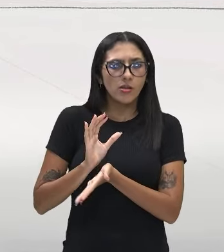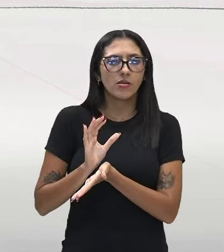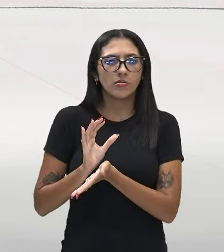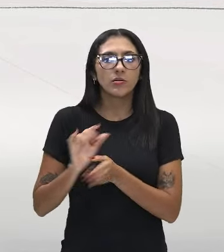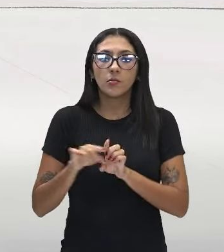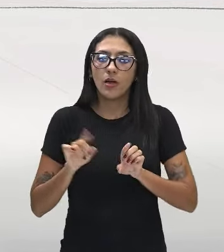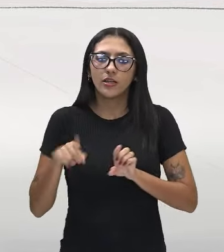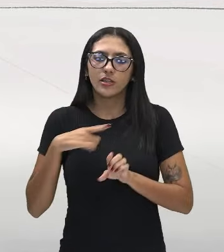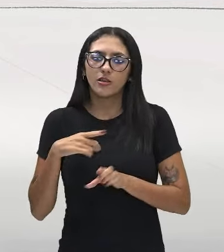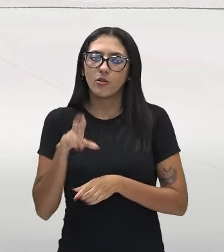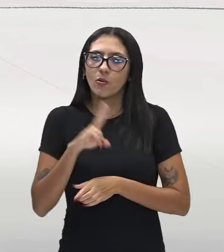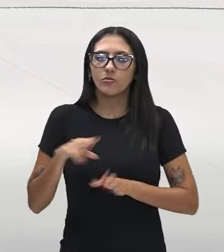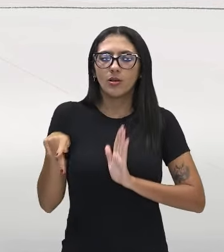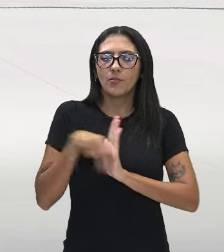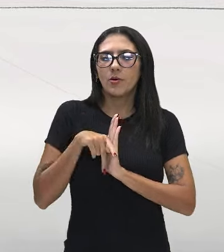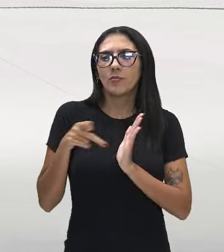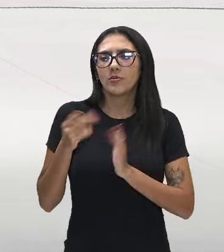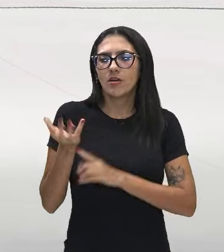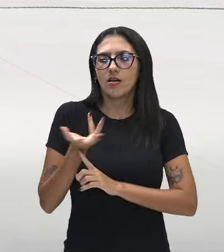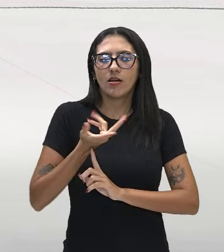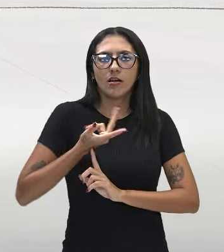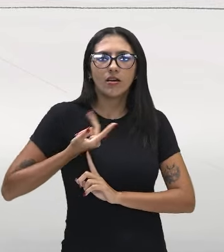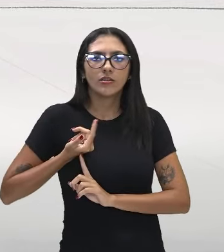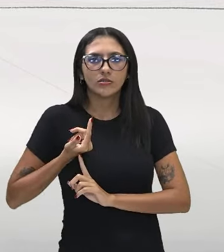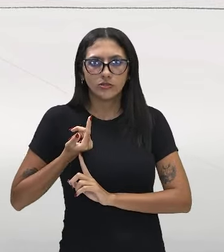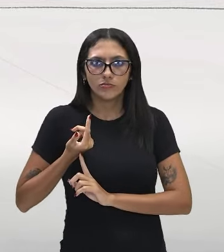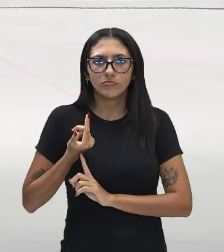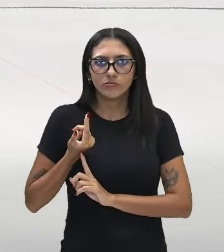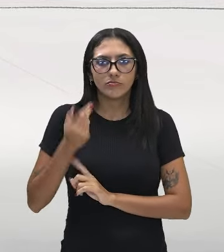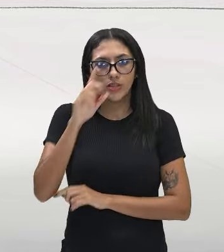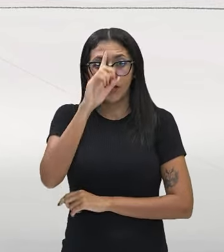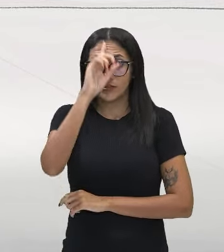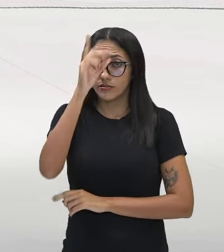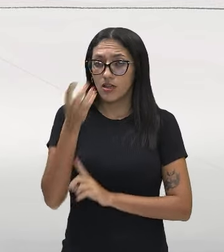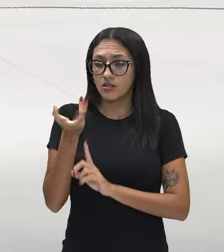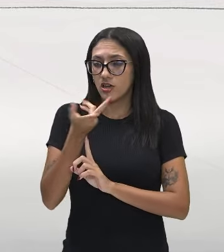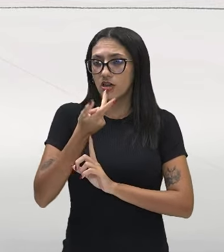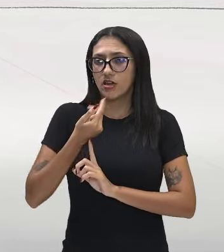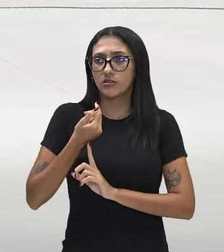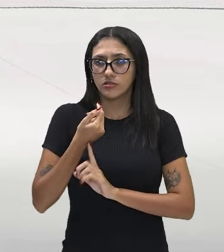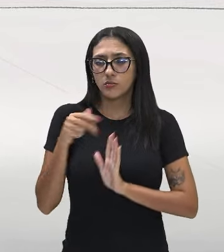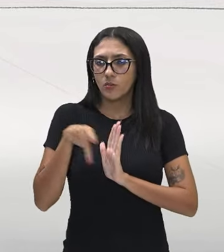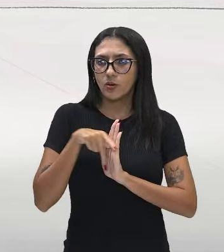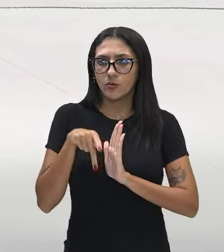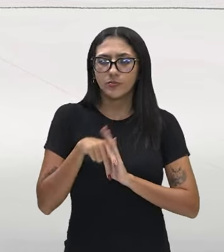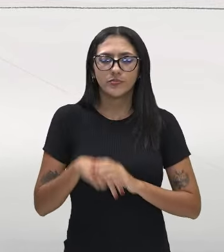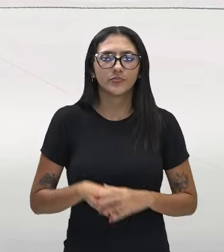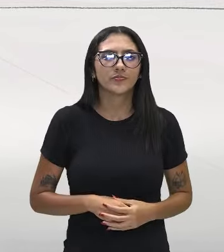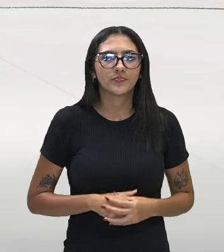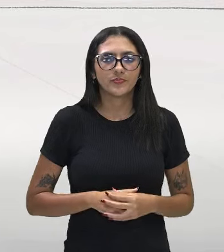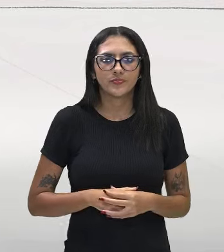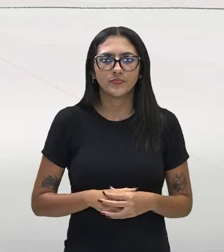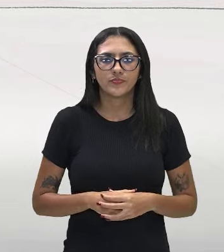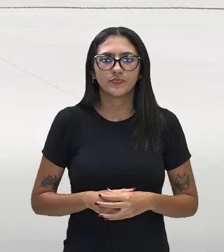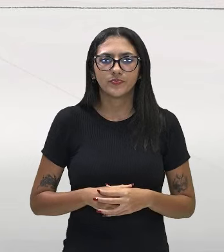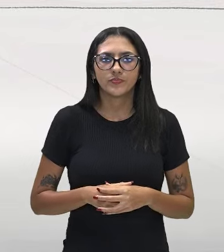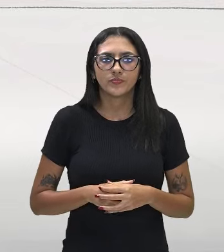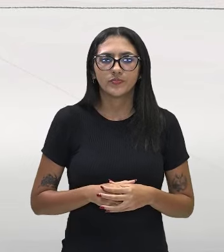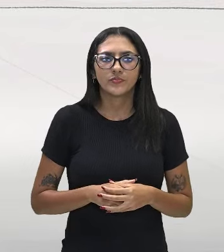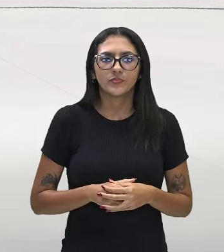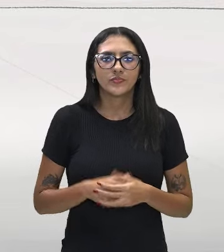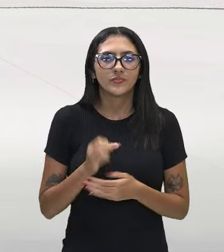sua arte, né? Ele usa ali a sua expressão criativa. Então, quando a gente vende um